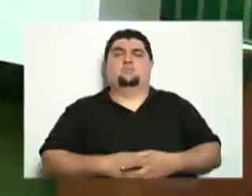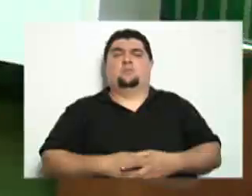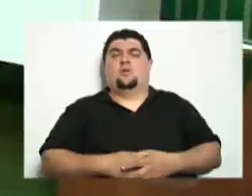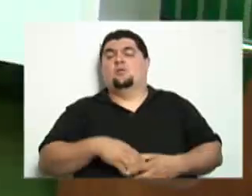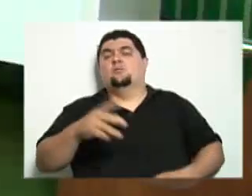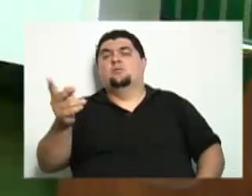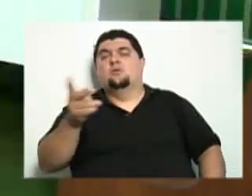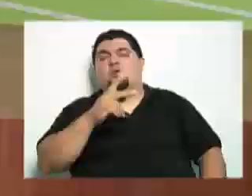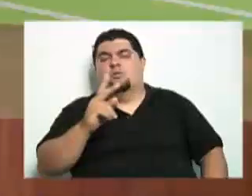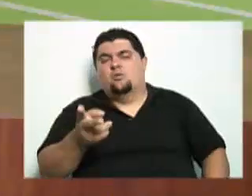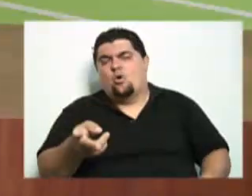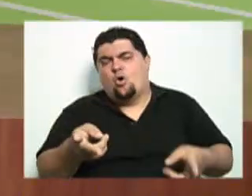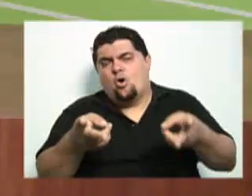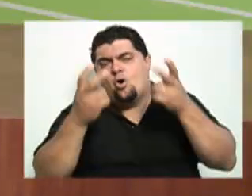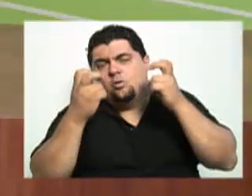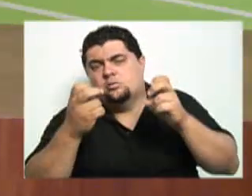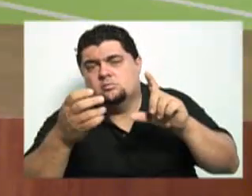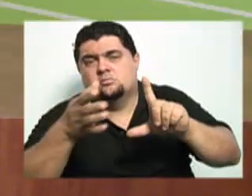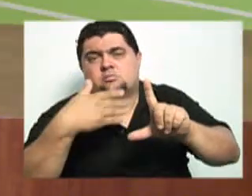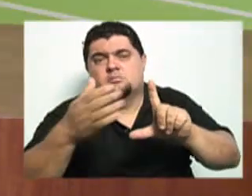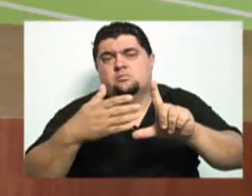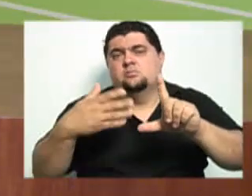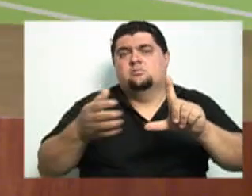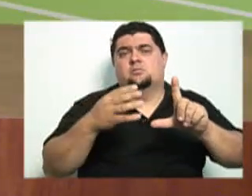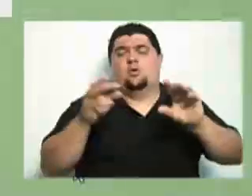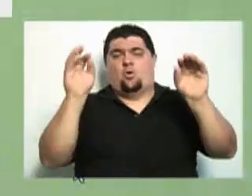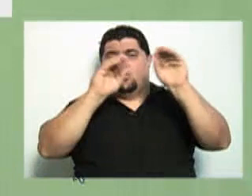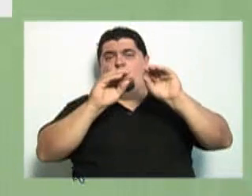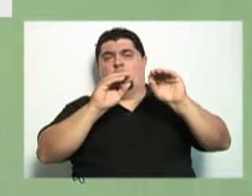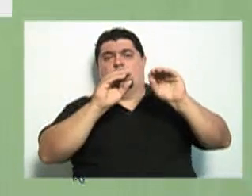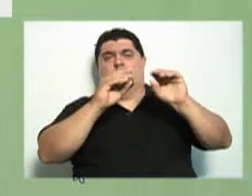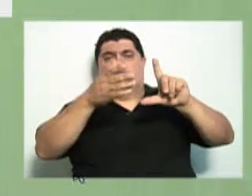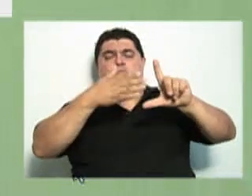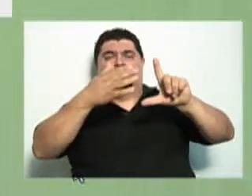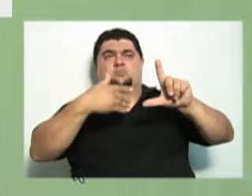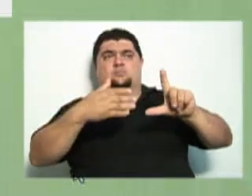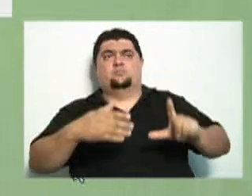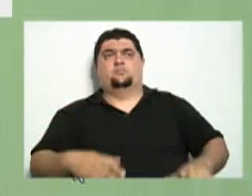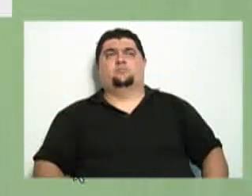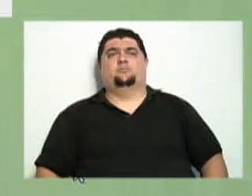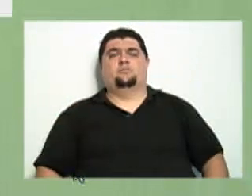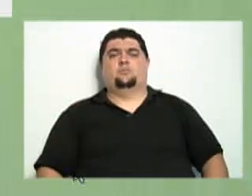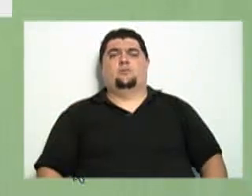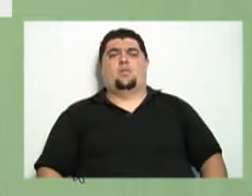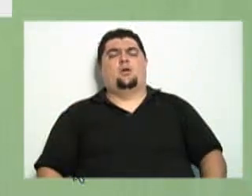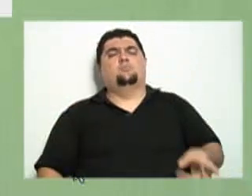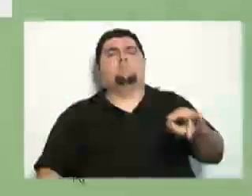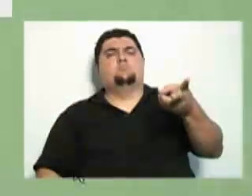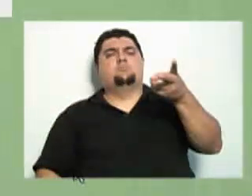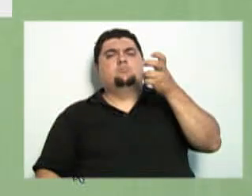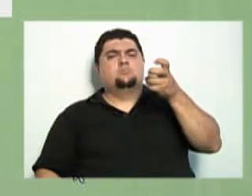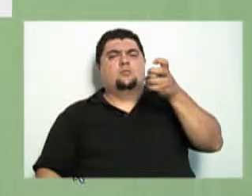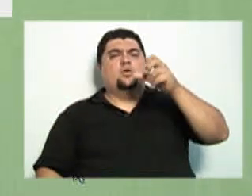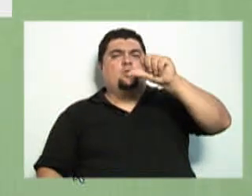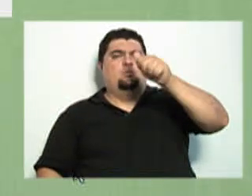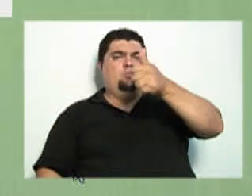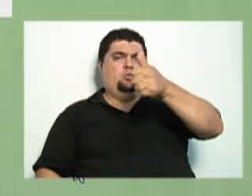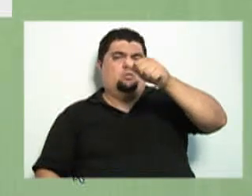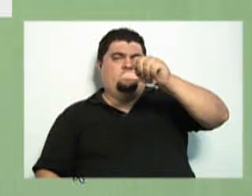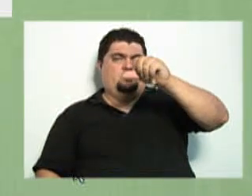Professora, observando os slides, foque nos slides, por favor. Percebemos que no ano de